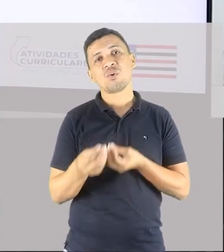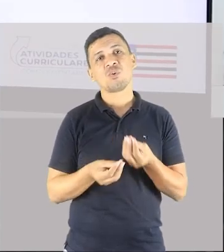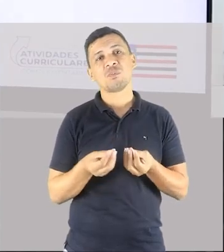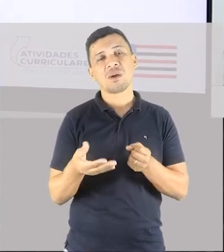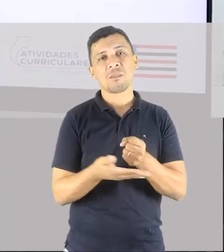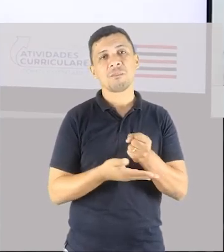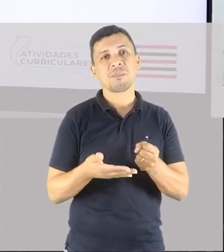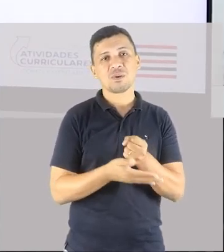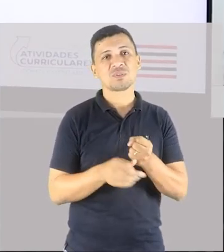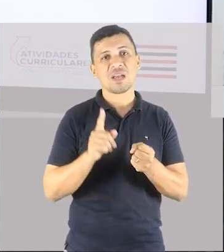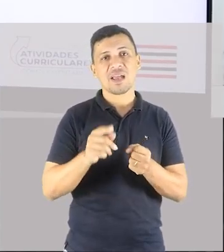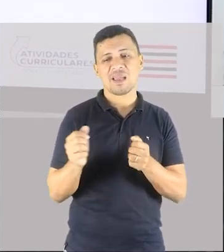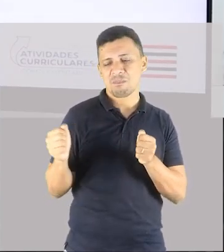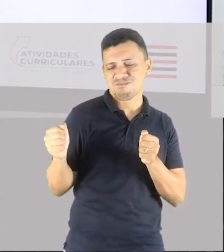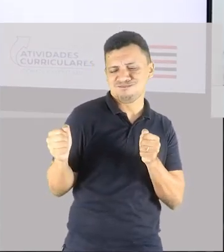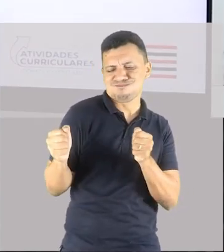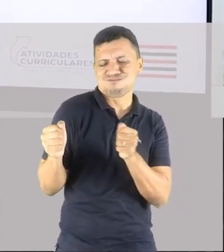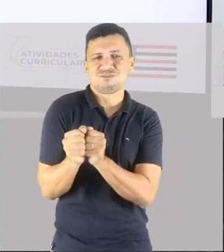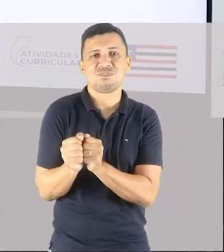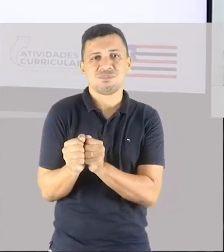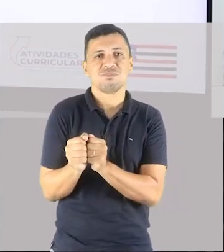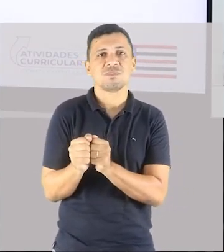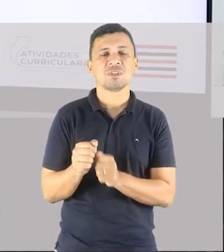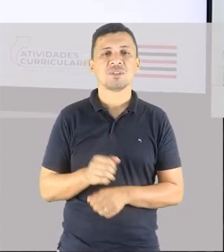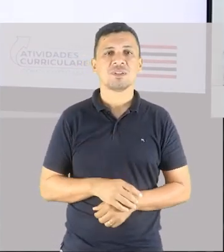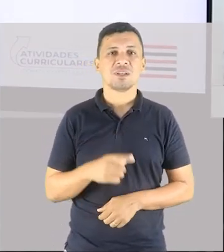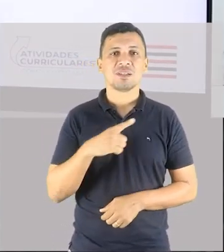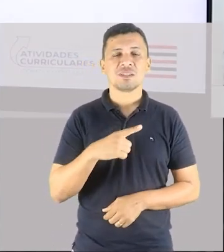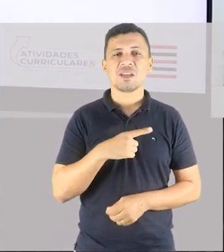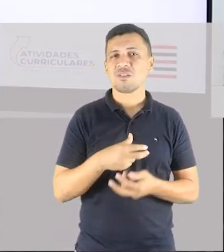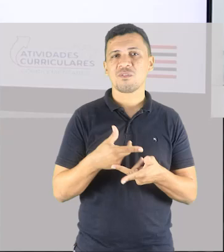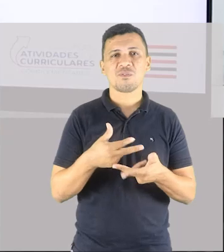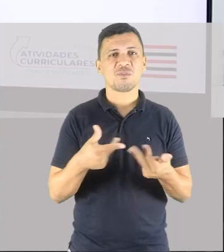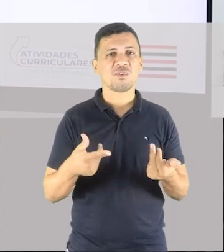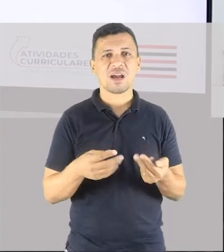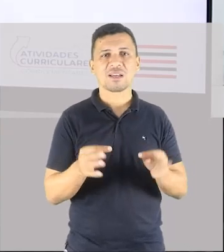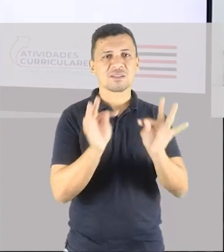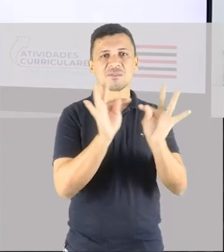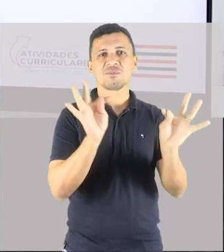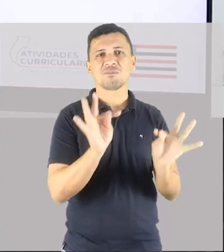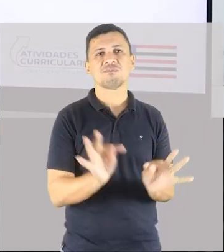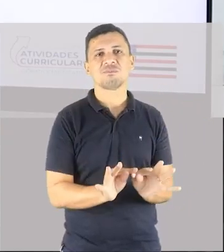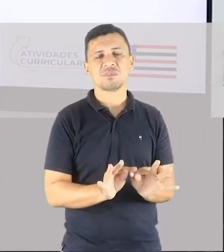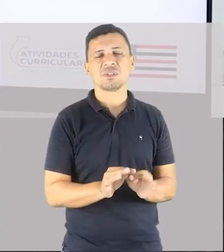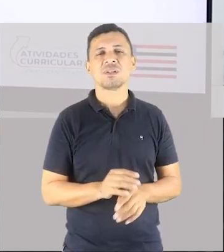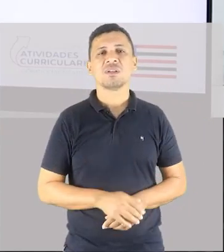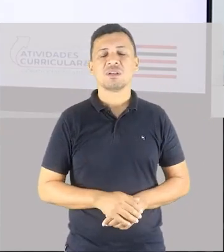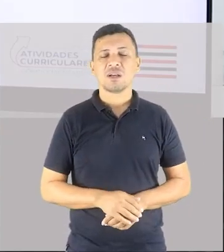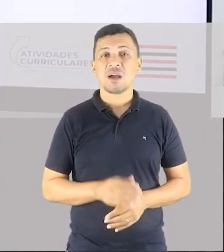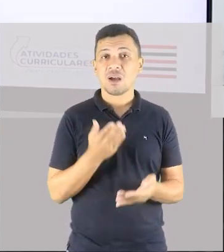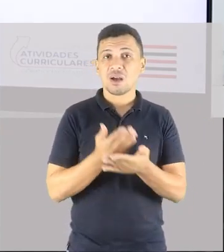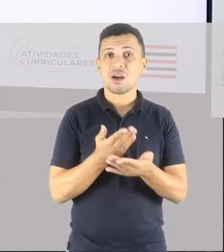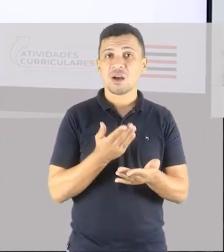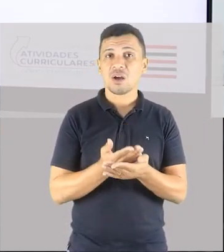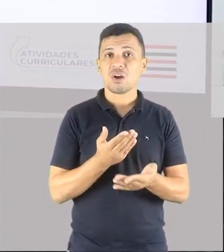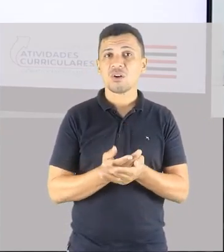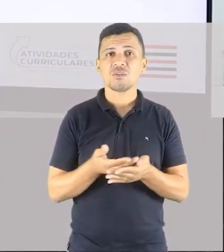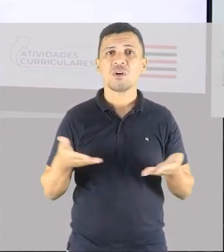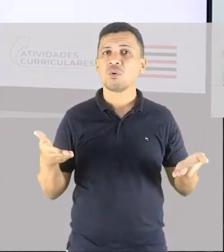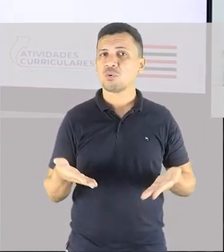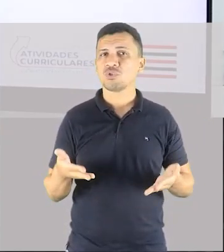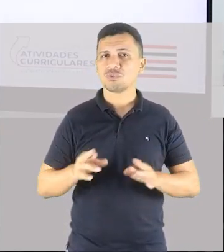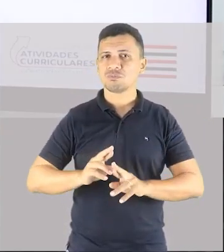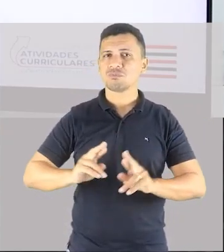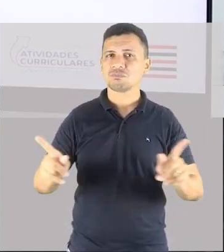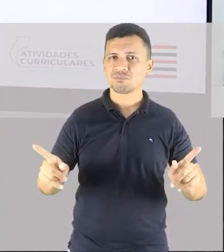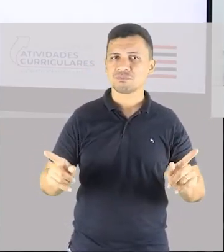prensa hidráulica. Então nós temos teorema de Stevens e teorema de Pascal que eu acabei de citar para vocês. Porém, a nossa aula de hoje não vai ser nenhum desses